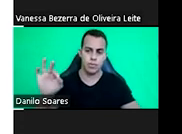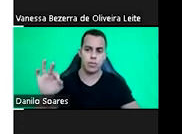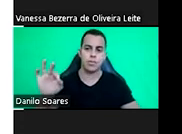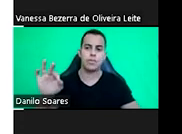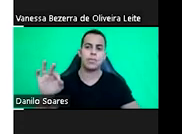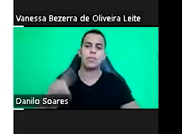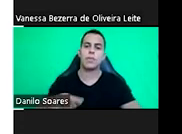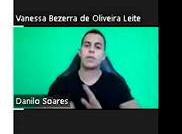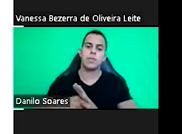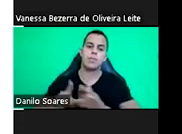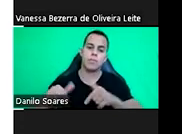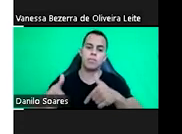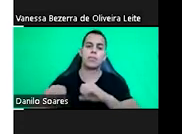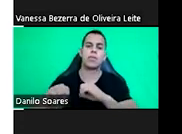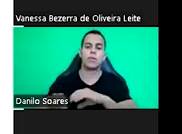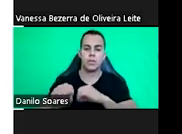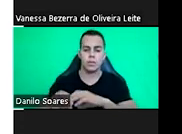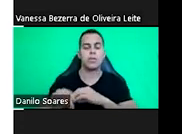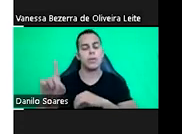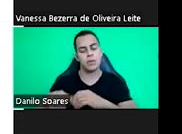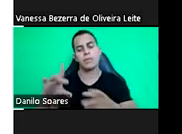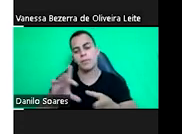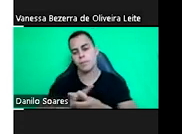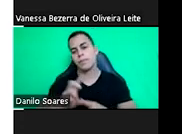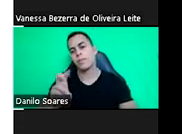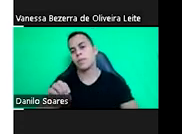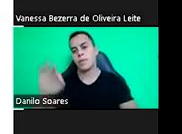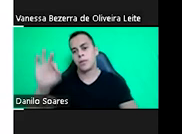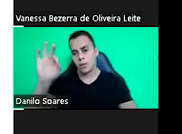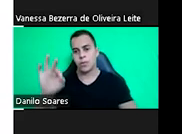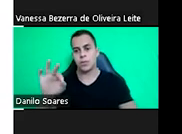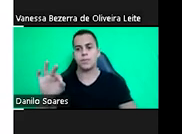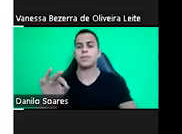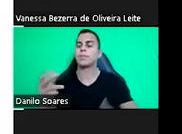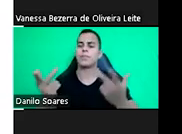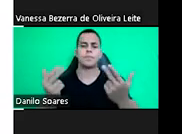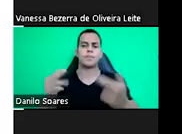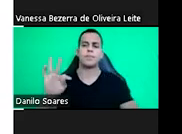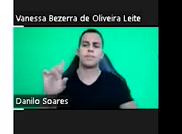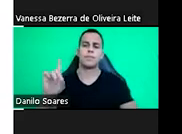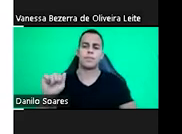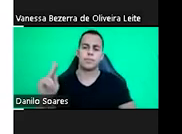rendimento educacional é em torno de 50%. A mesma coisa para o TDAH. Quando a gente